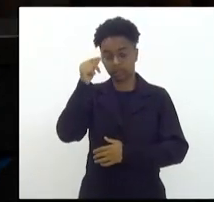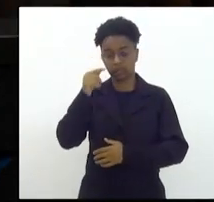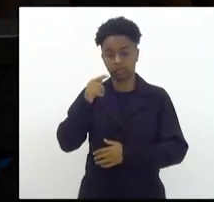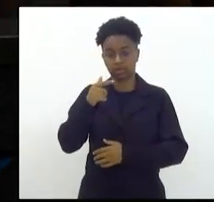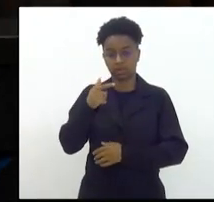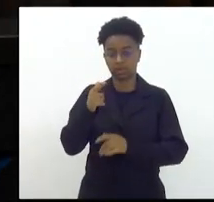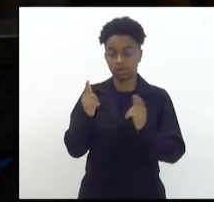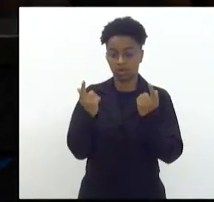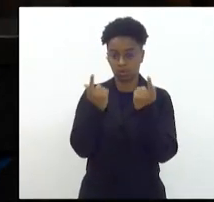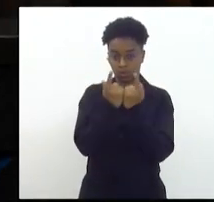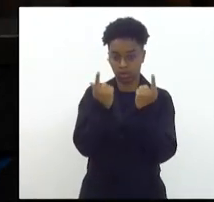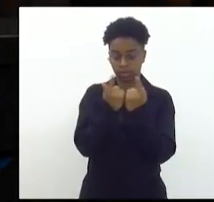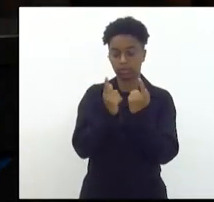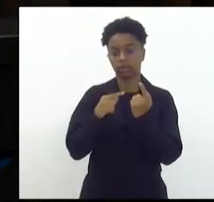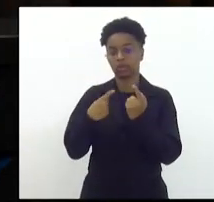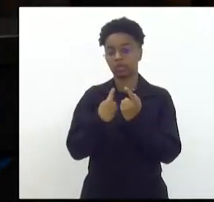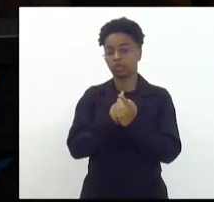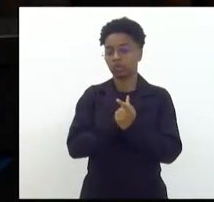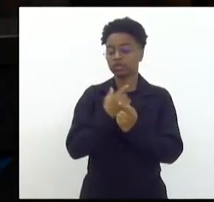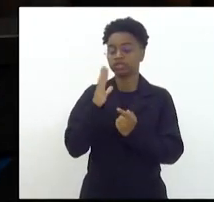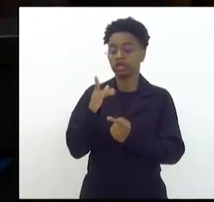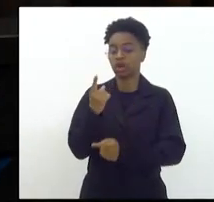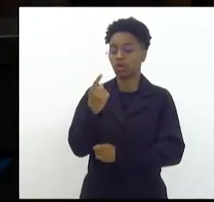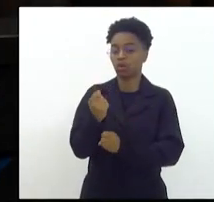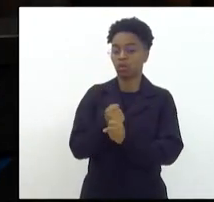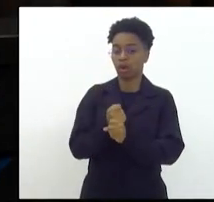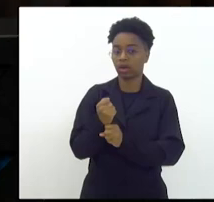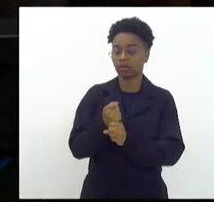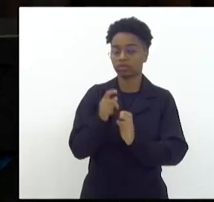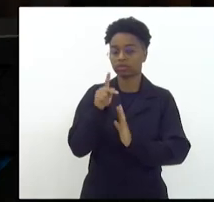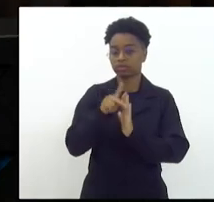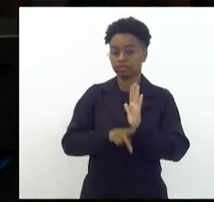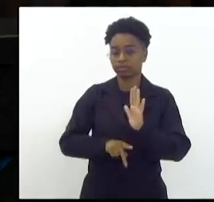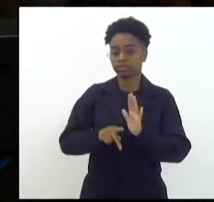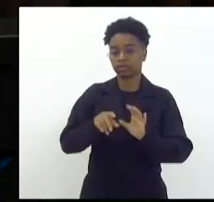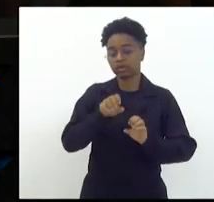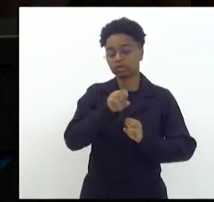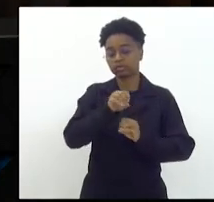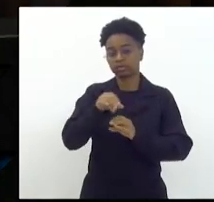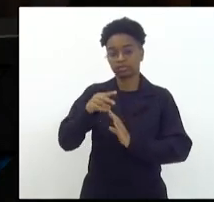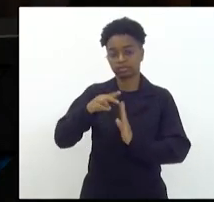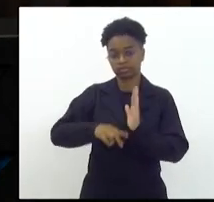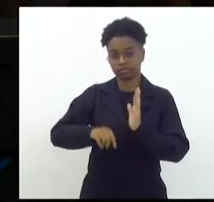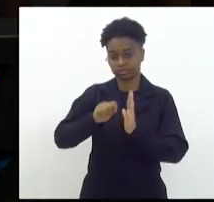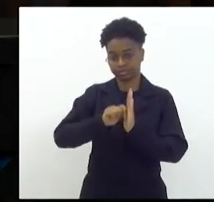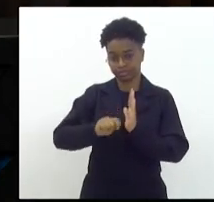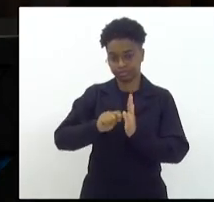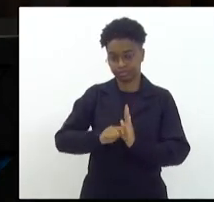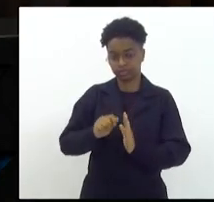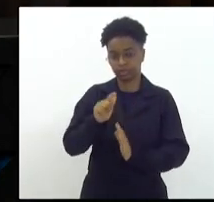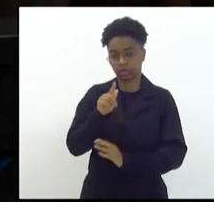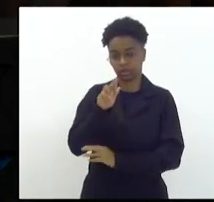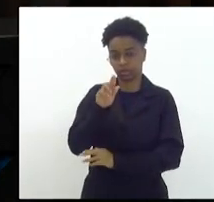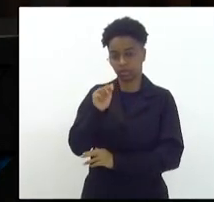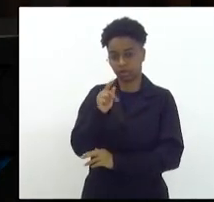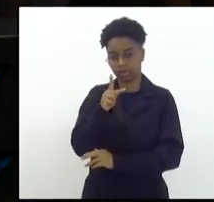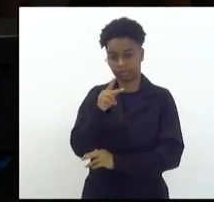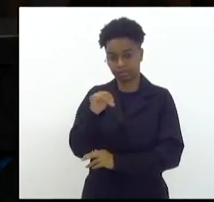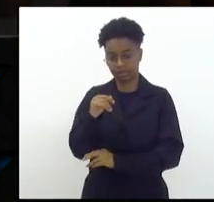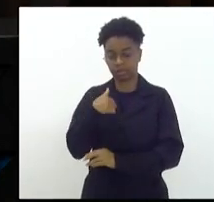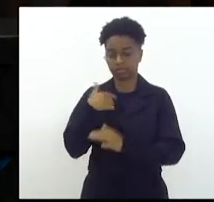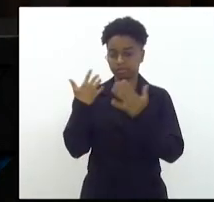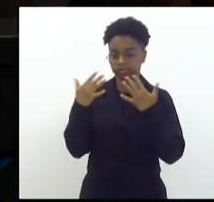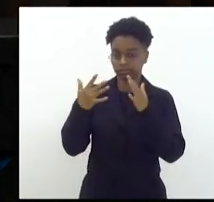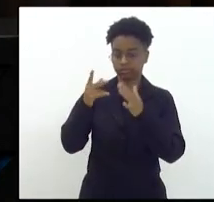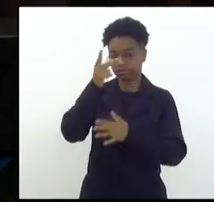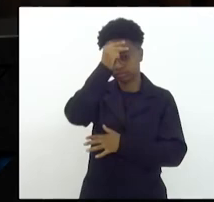estamos completando um ano do projeto alfabetiza Guapi quero parabenizar a